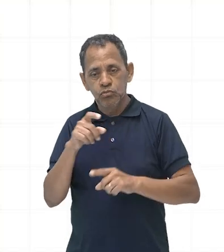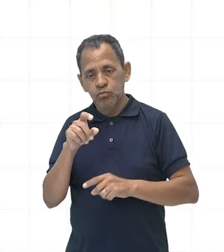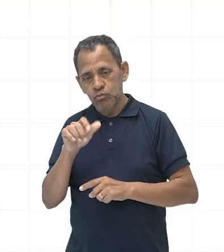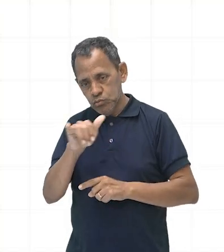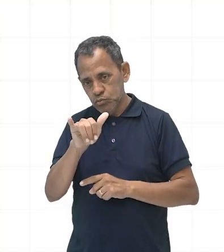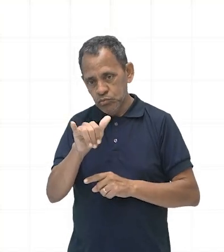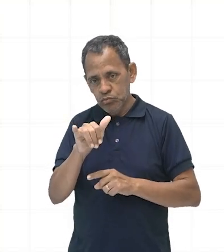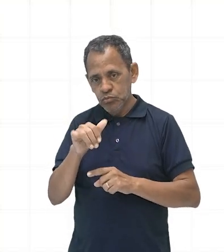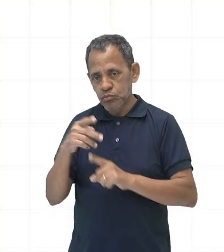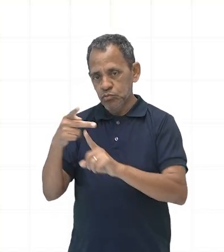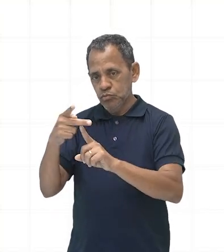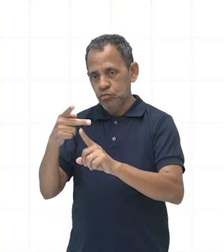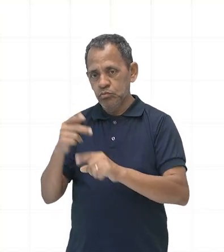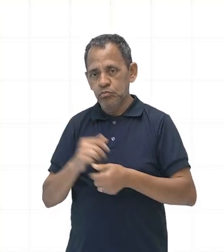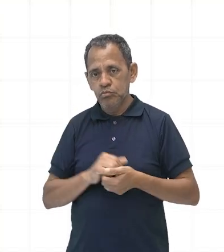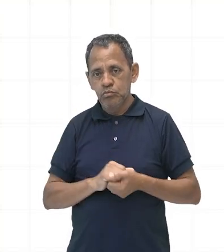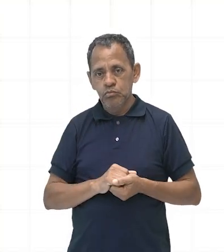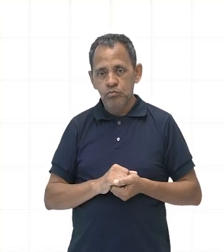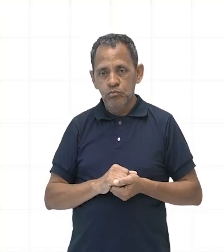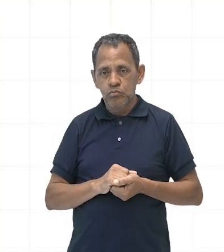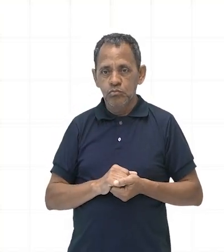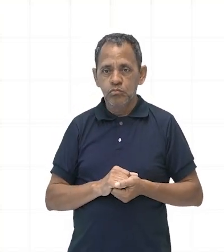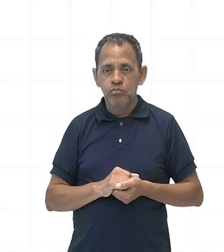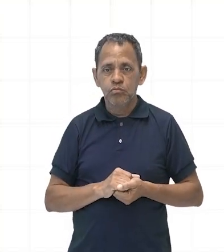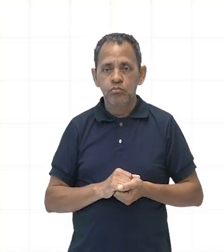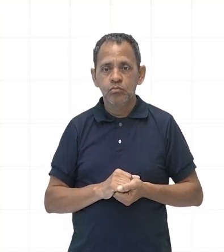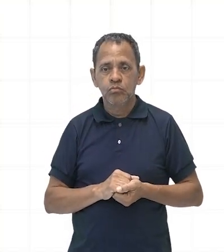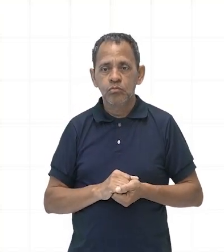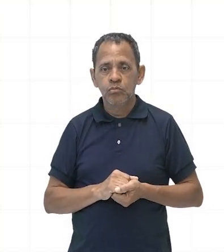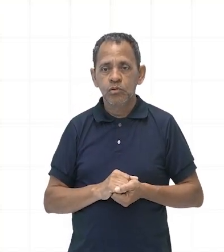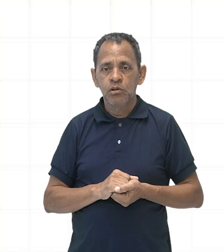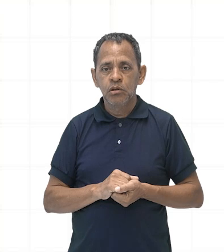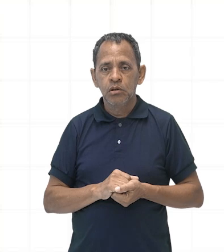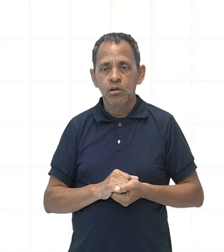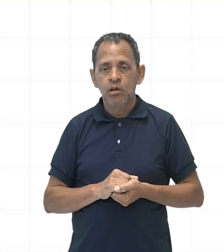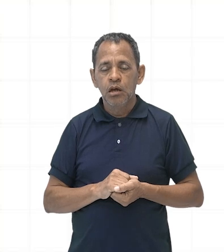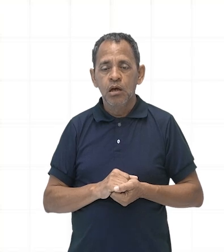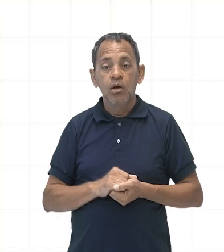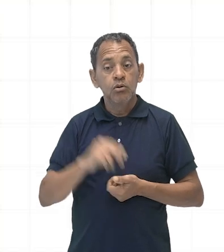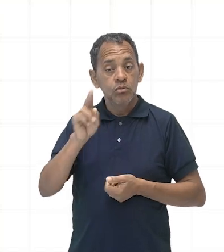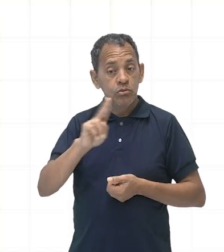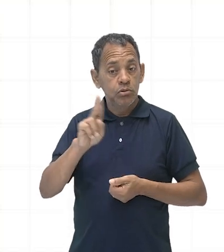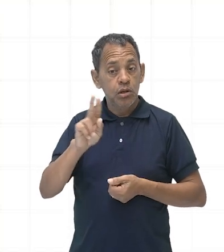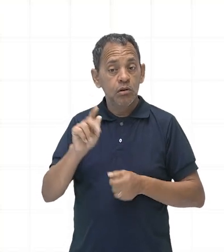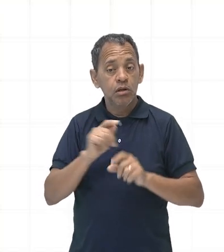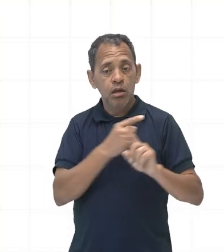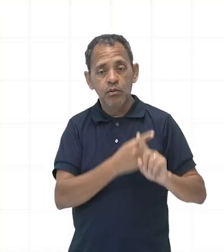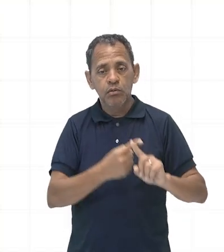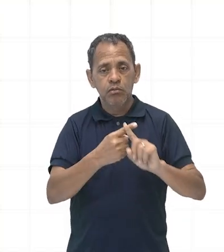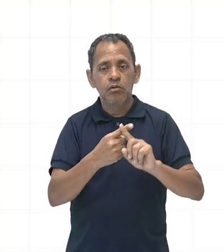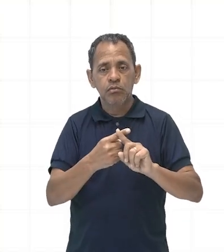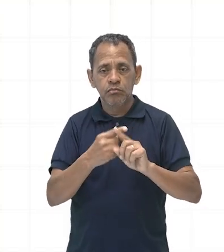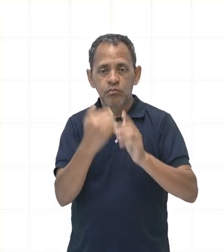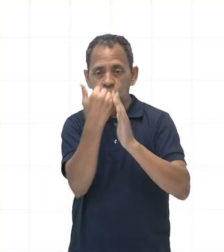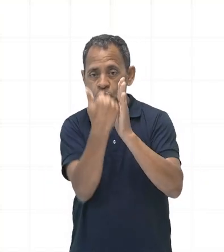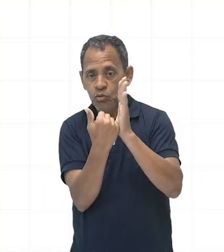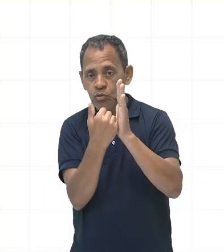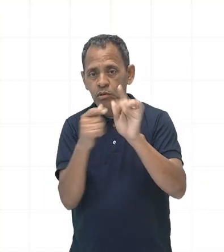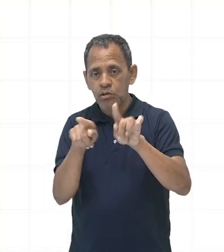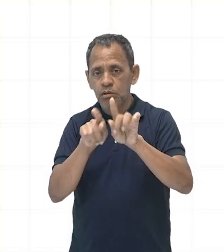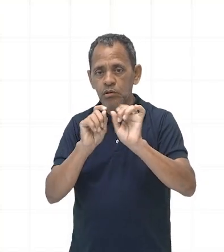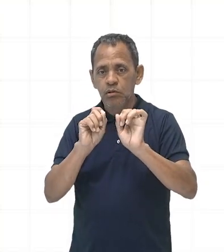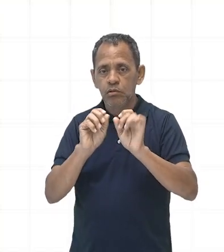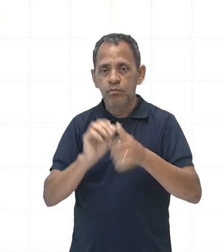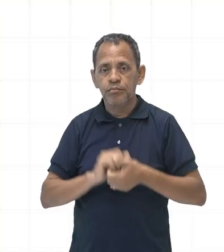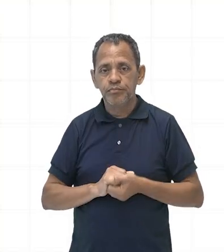ao quadrado. Tudo bem? E agora é só aplicar a propriedade da fatoração, que vai ser